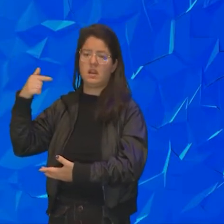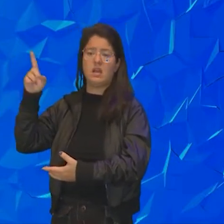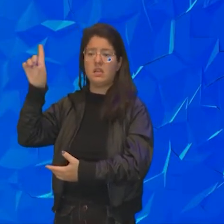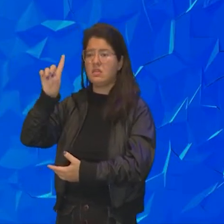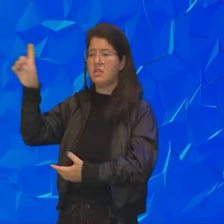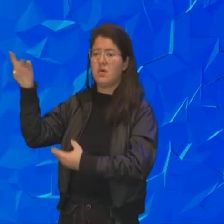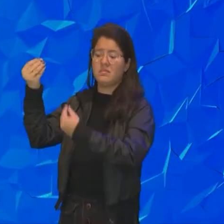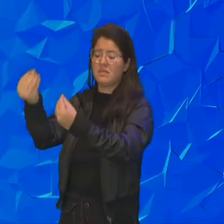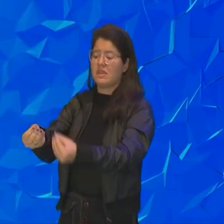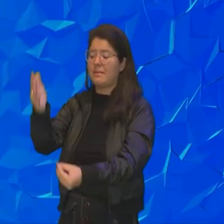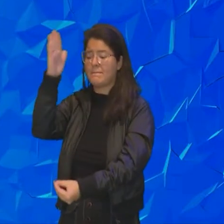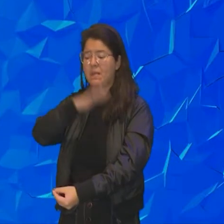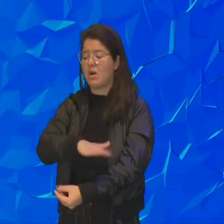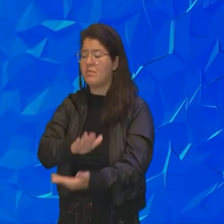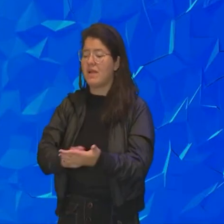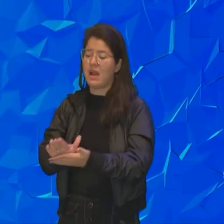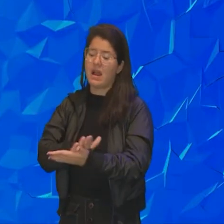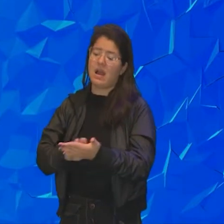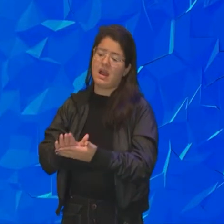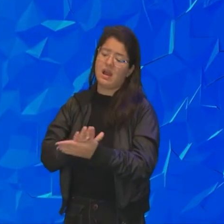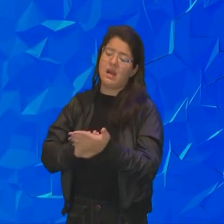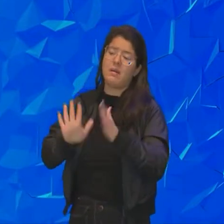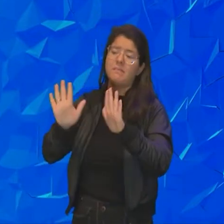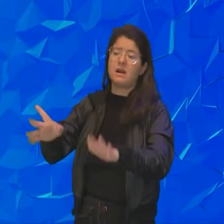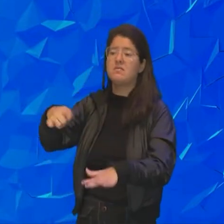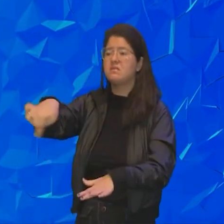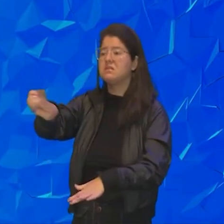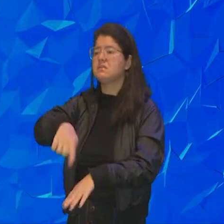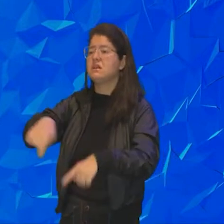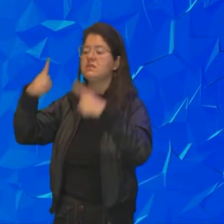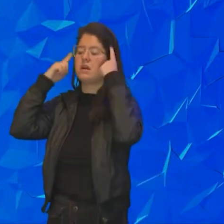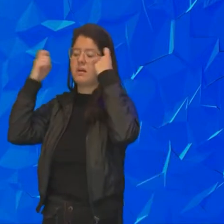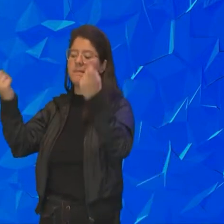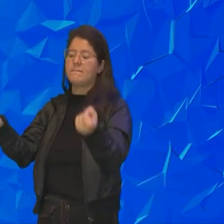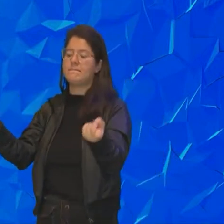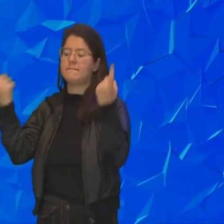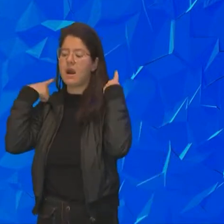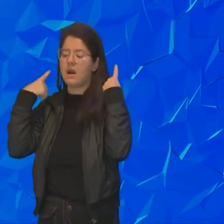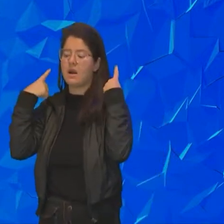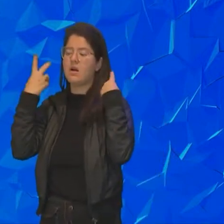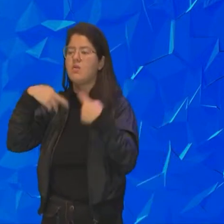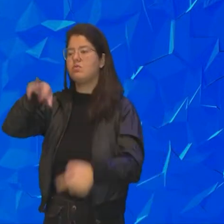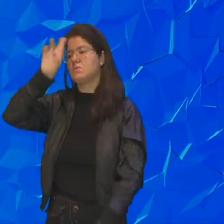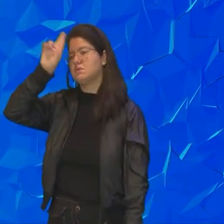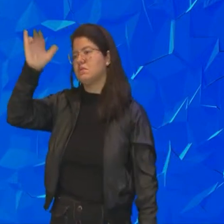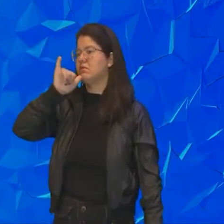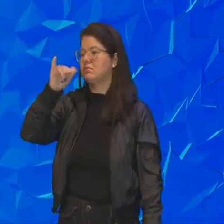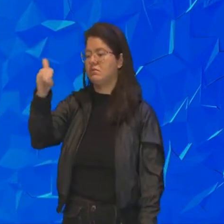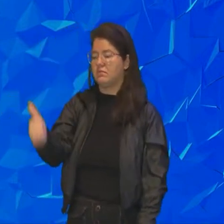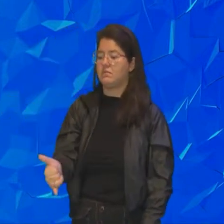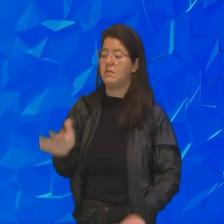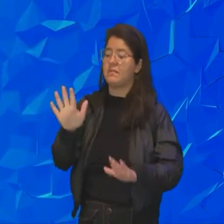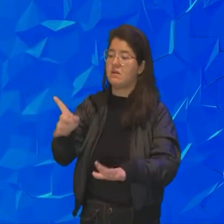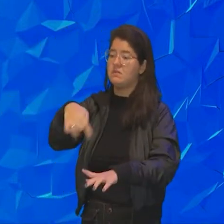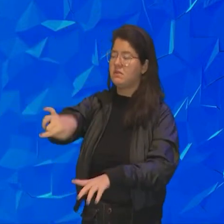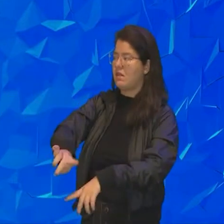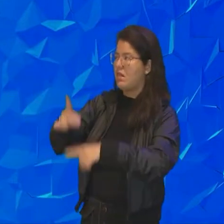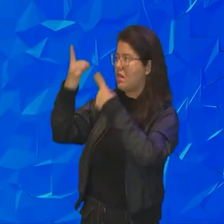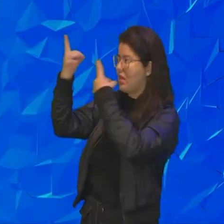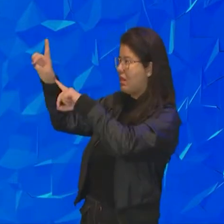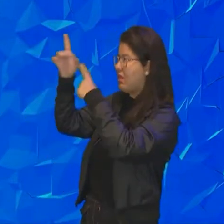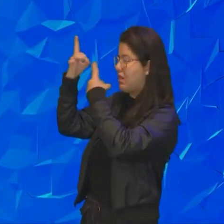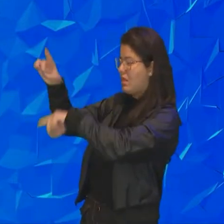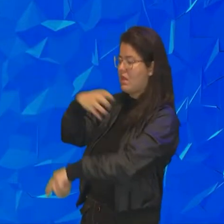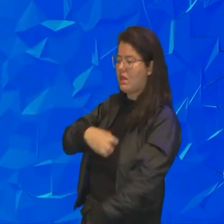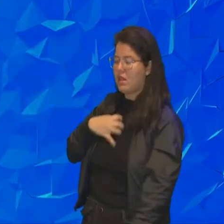mal algum, todavia não me destes ouvidos, diz o Senhor, mas me provocaste a ira com as obras